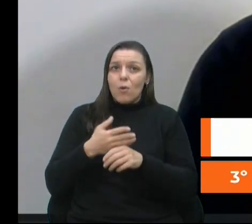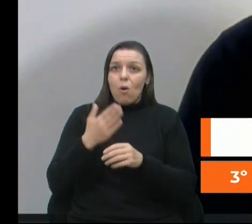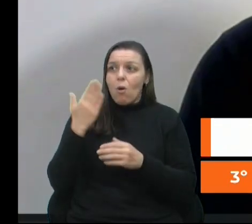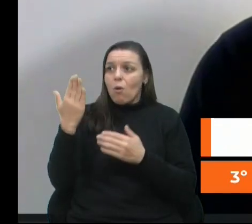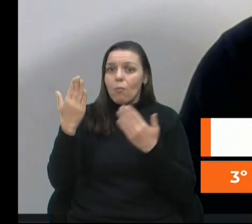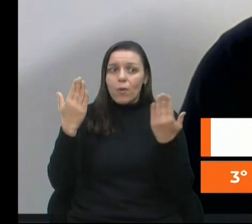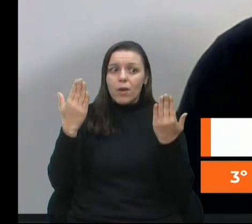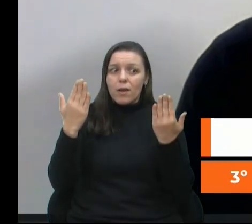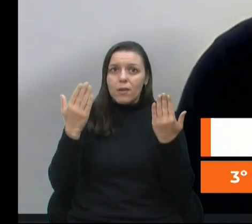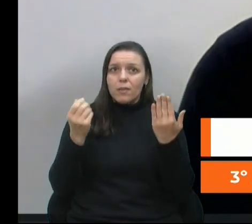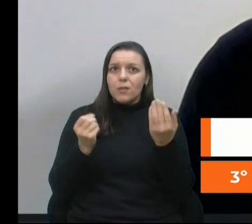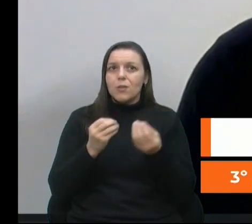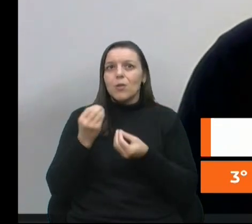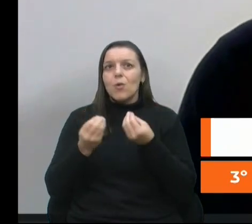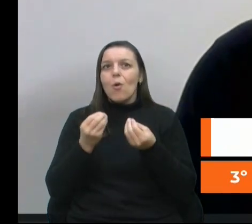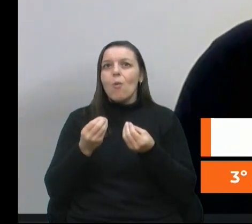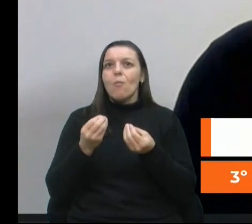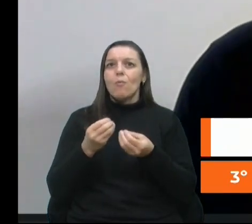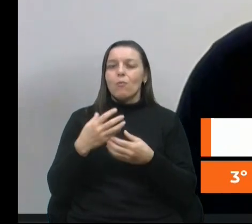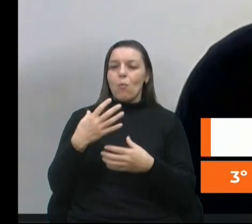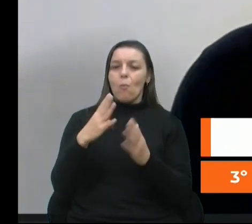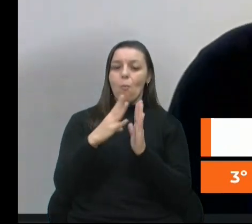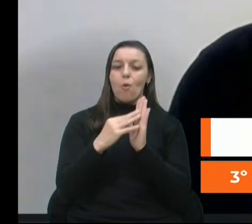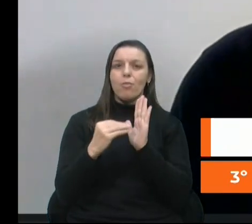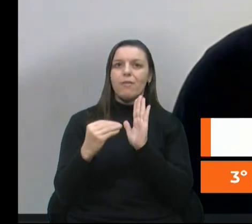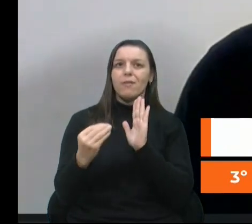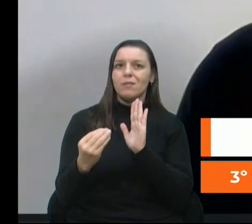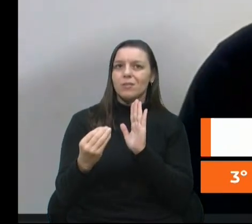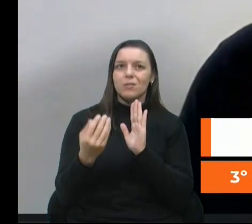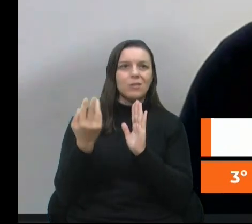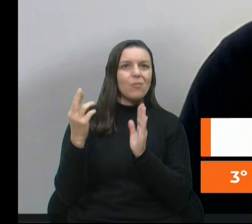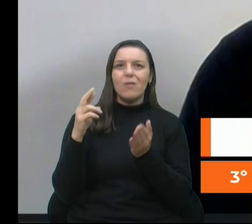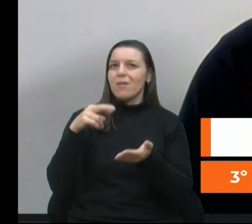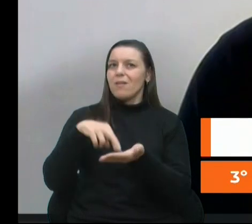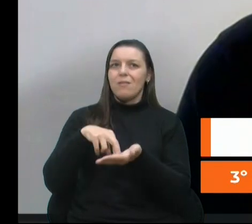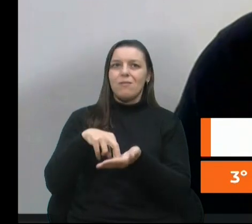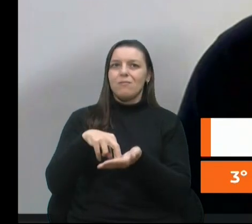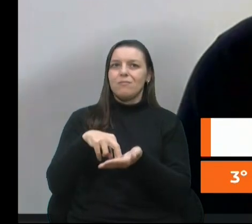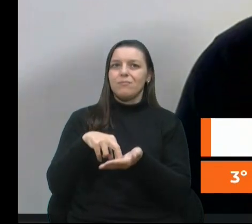ou sendo apontado com modelos que não são reais.